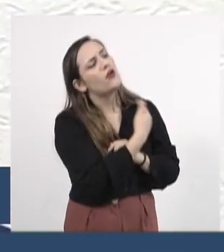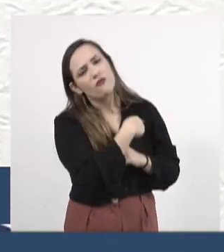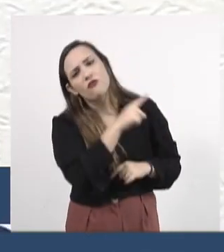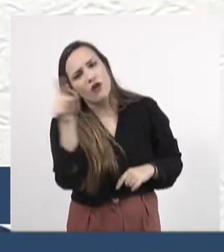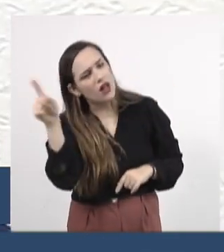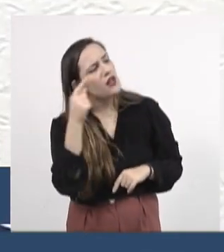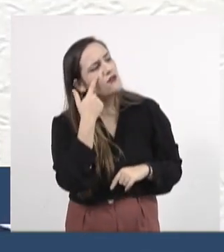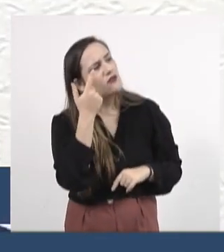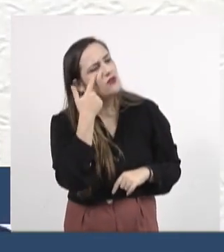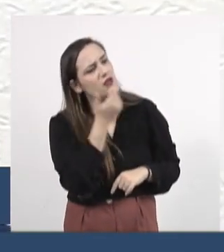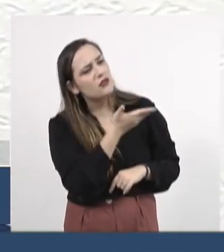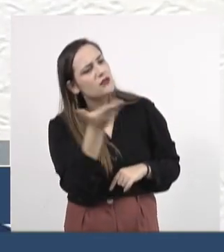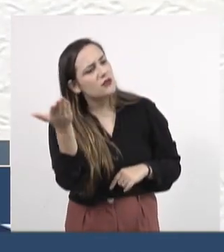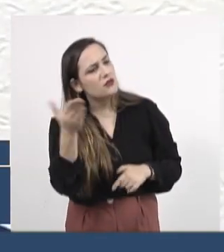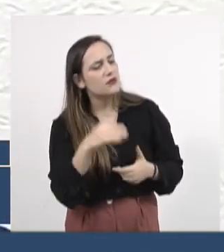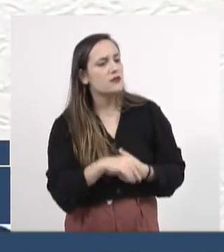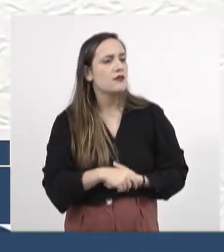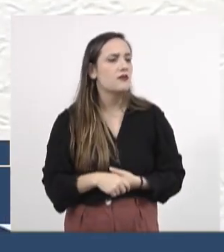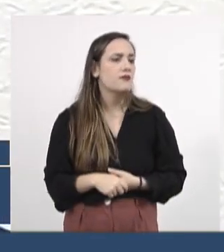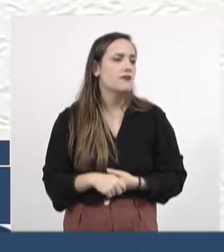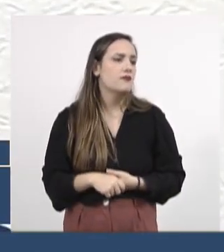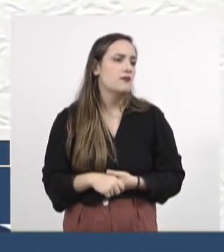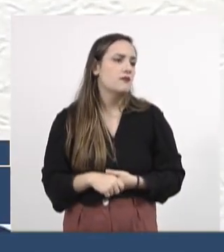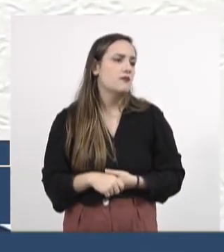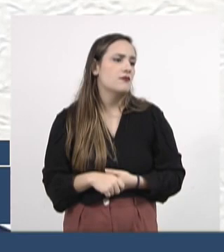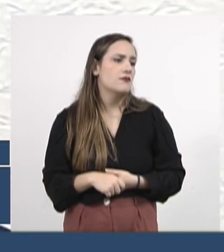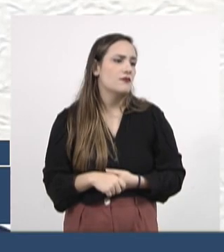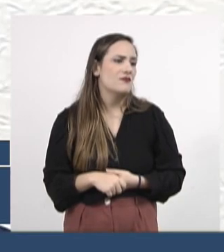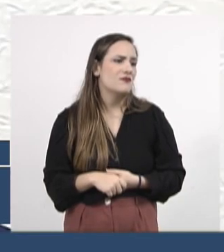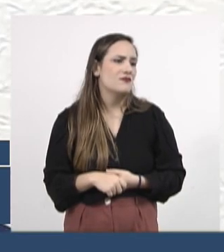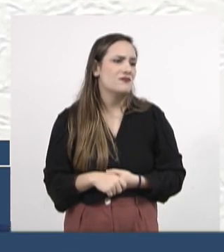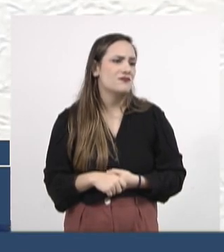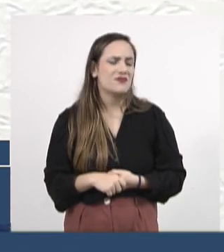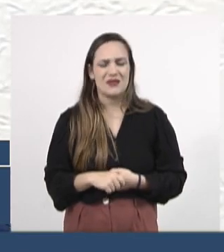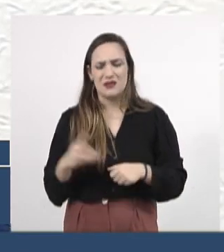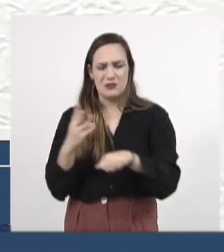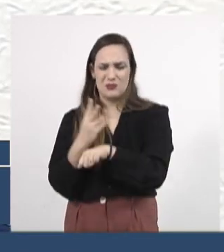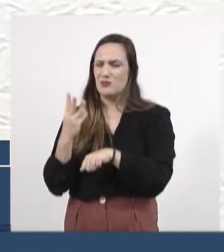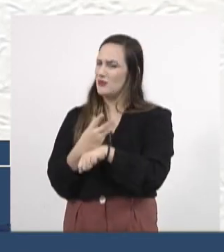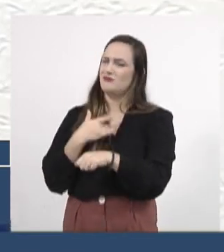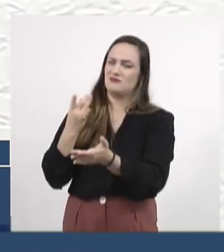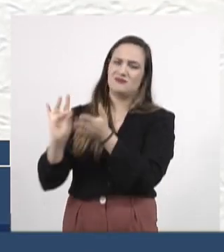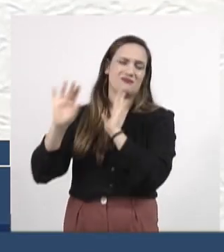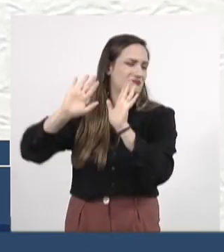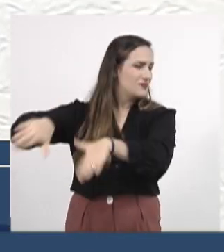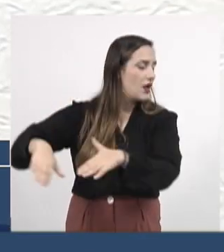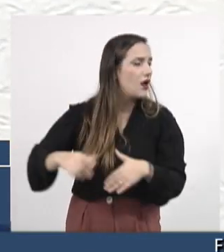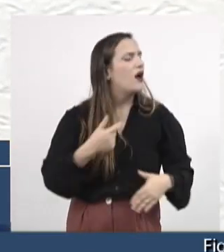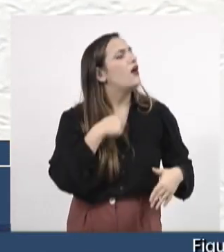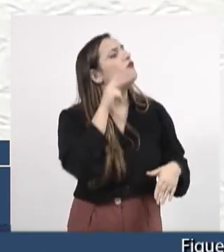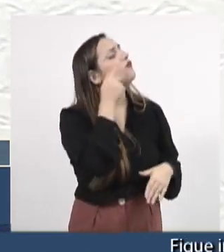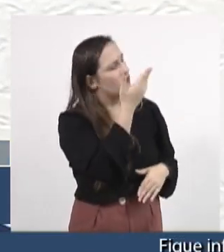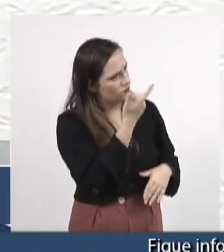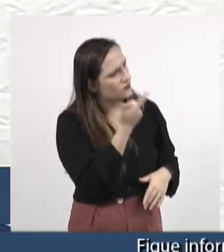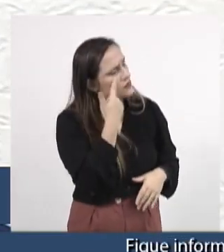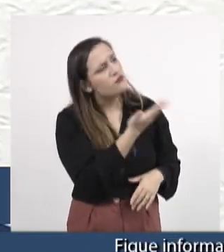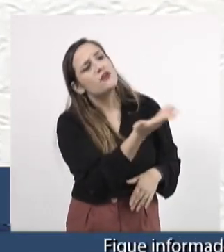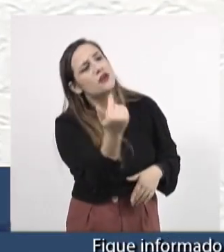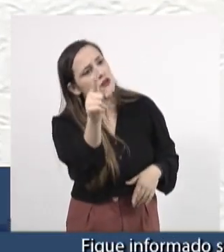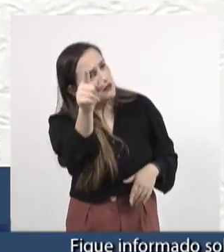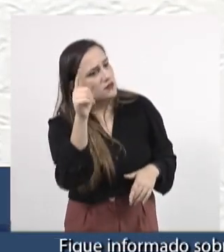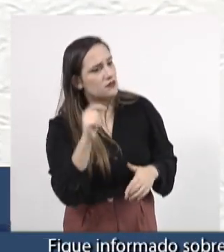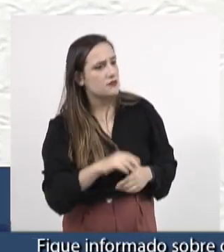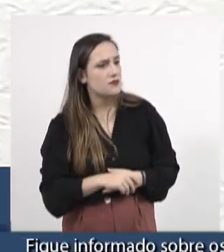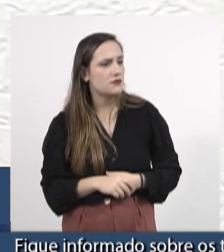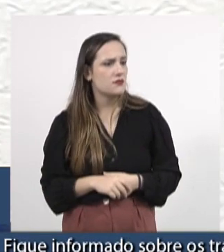desse bate-boca em grupo, que eu saí de grupo, porque esses grupos não constroem nada. Aí disse, José, a situação lá é mesmo